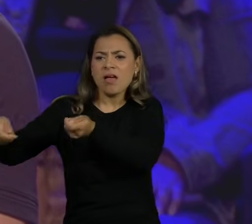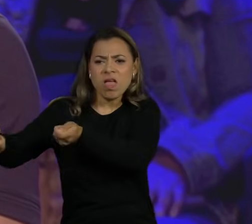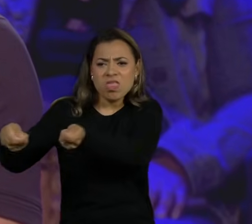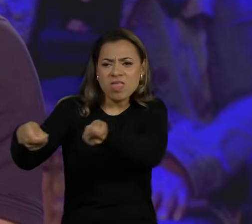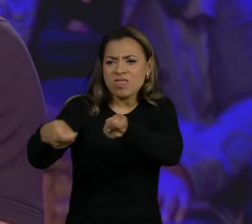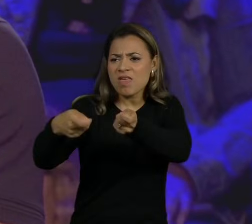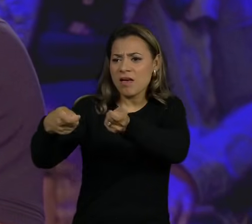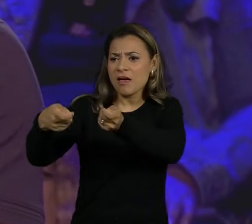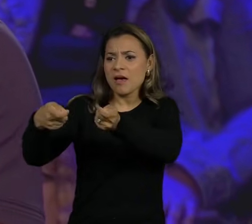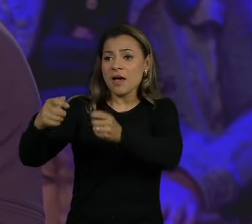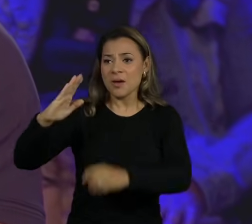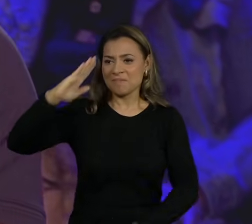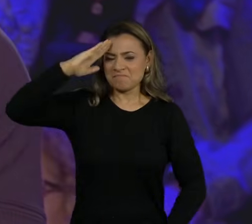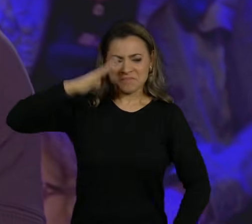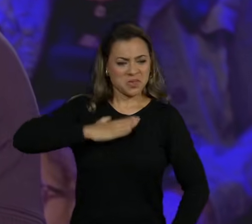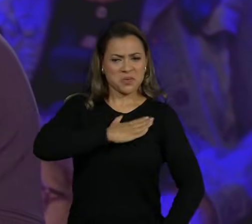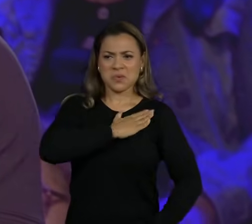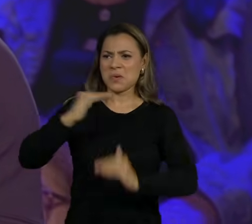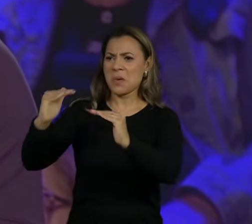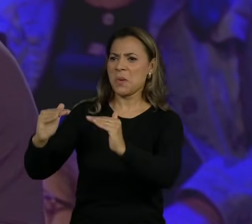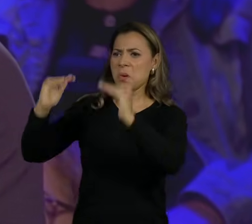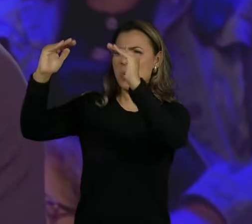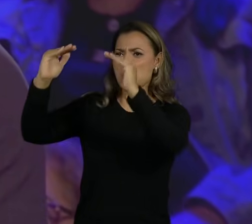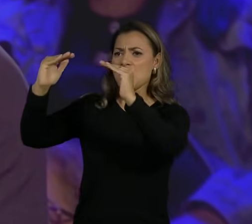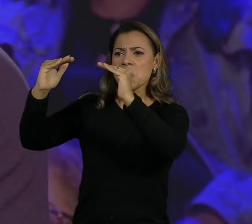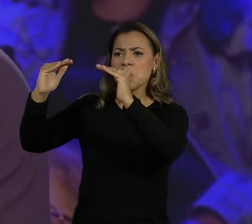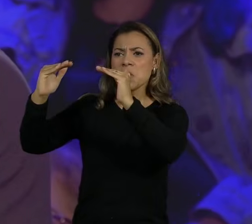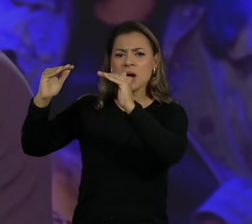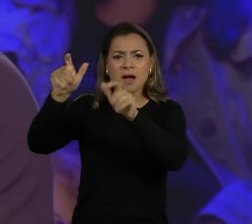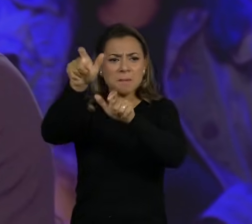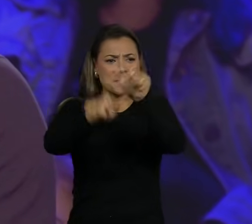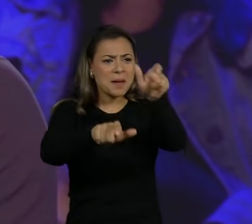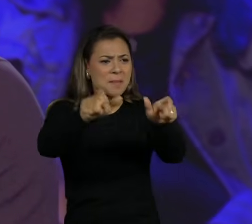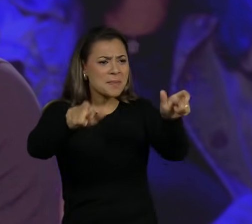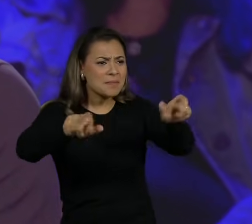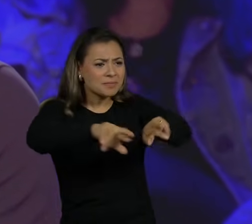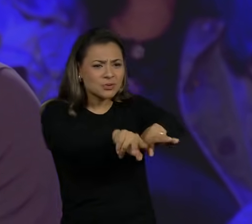entre dados e coronéis,